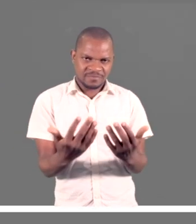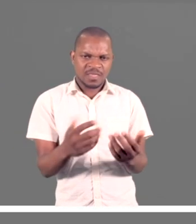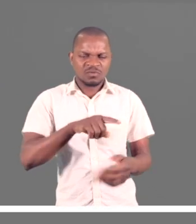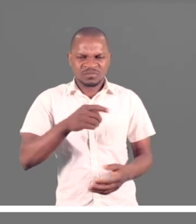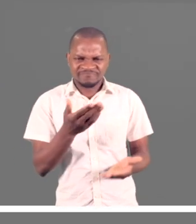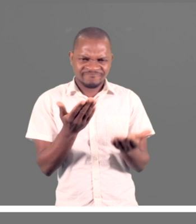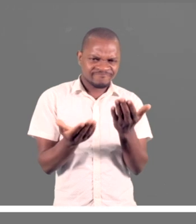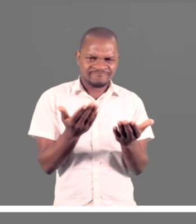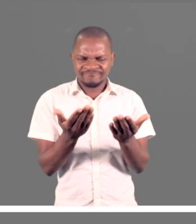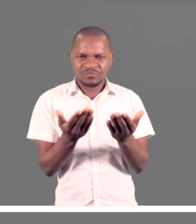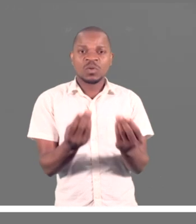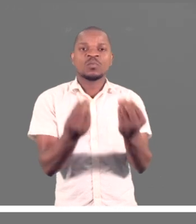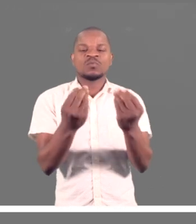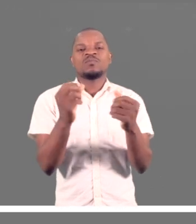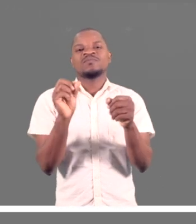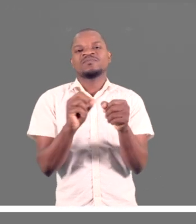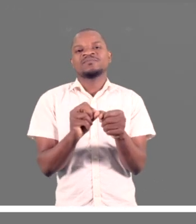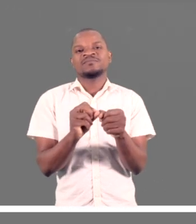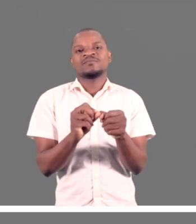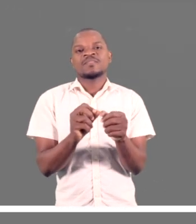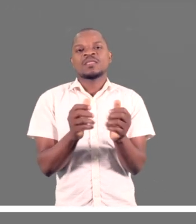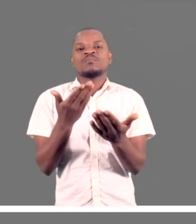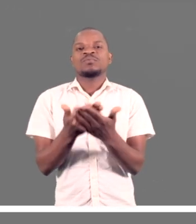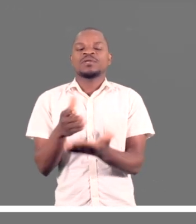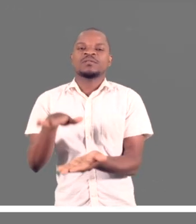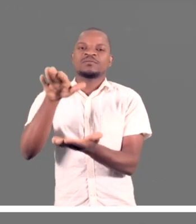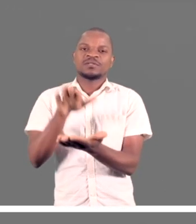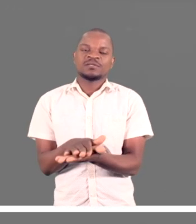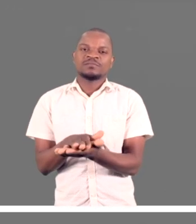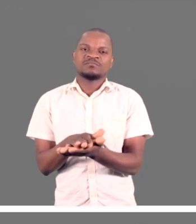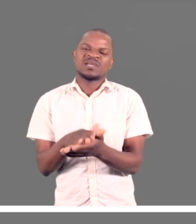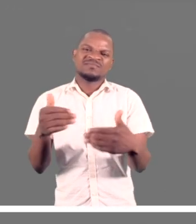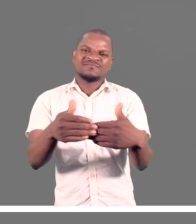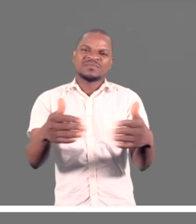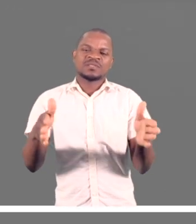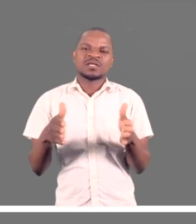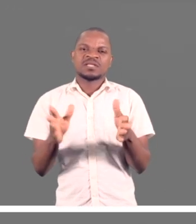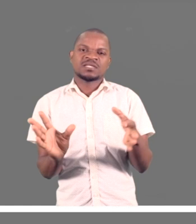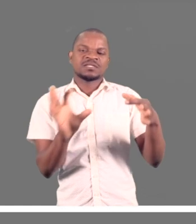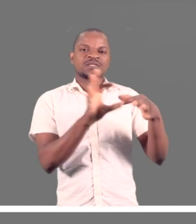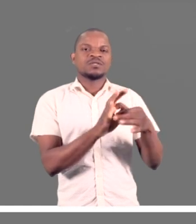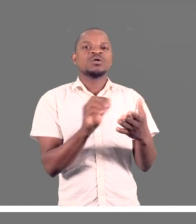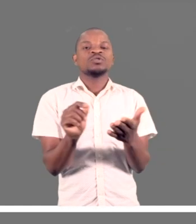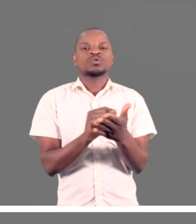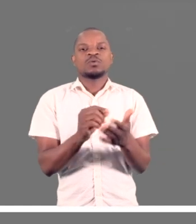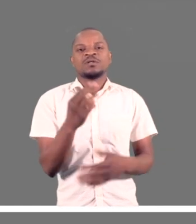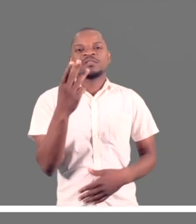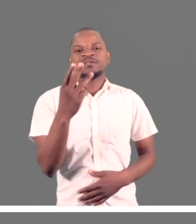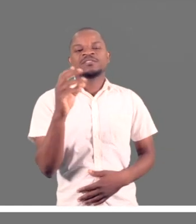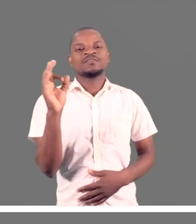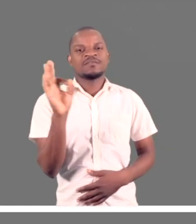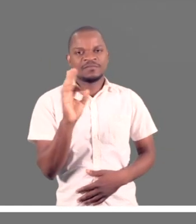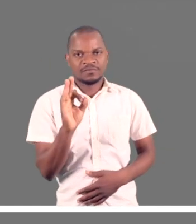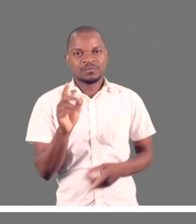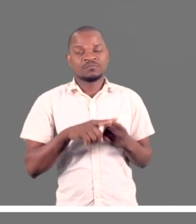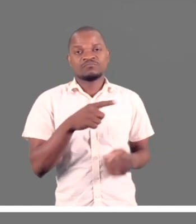piloto e estamos a estudar como é que podemos fazer. Esta acaba sendo mais uma sala da escola 3 de